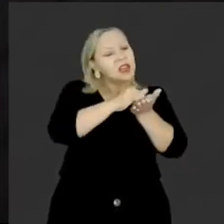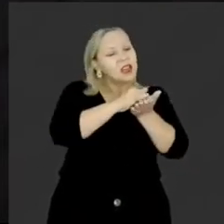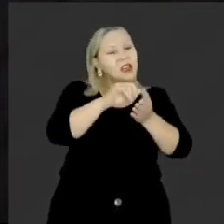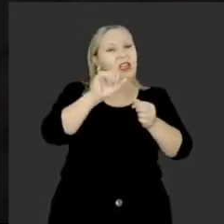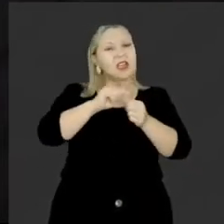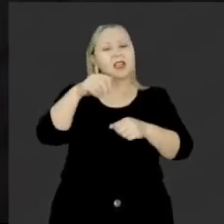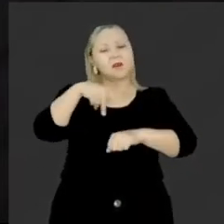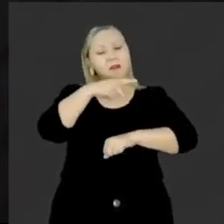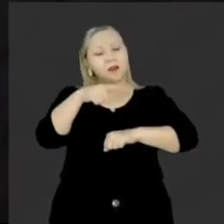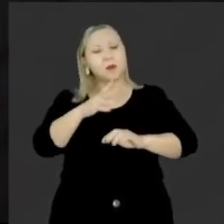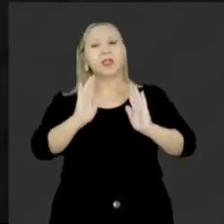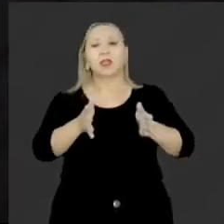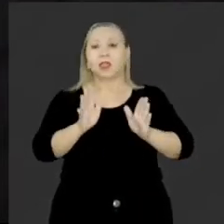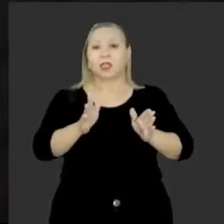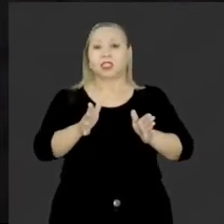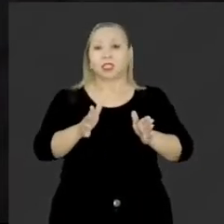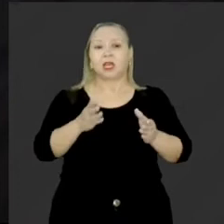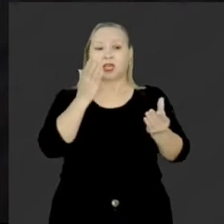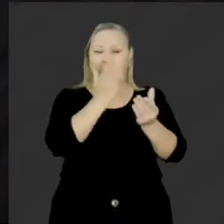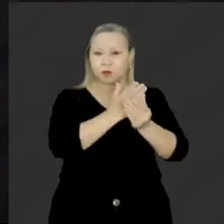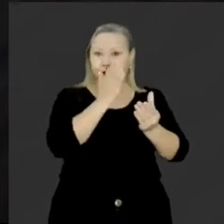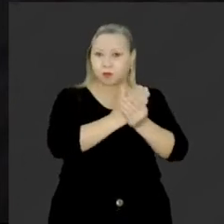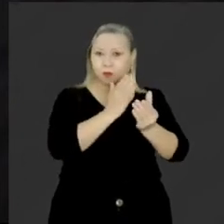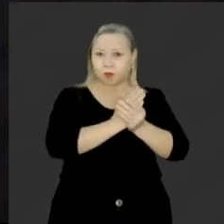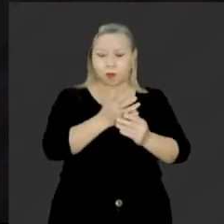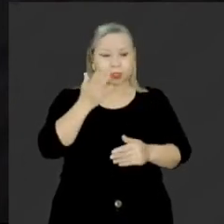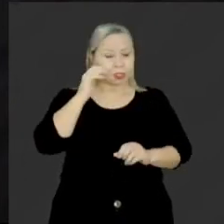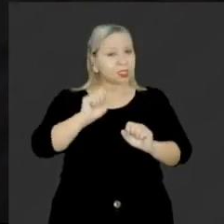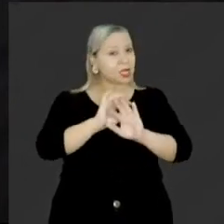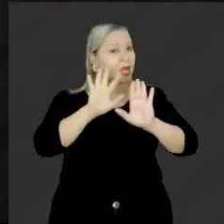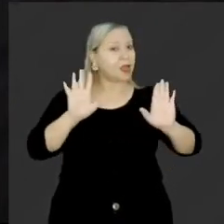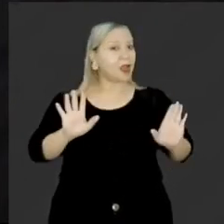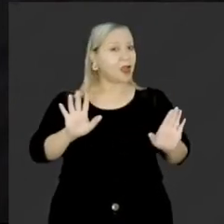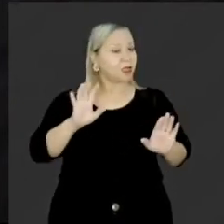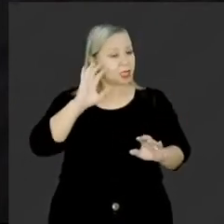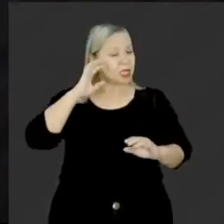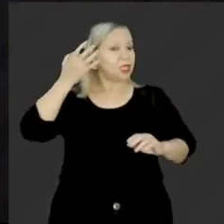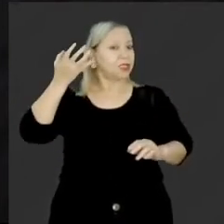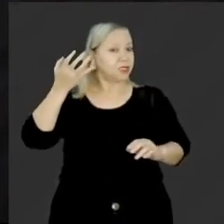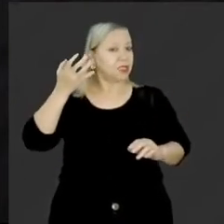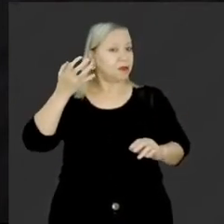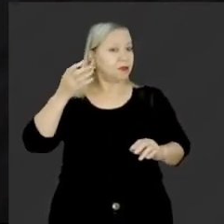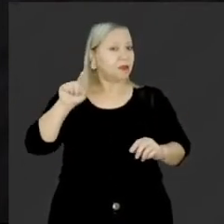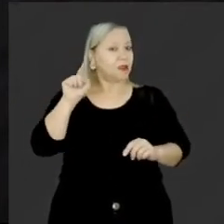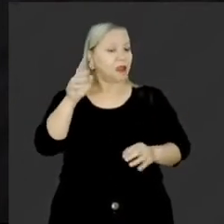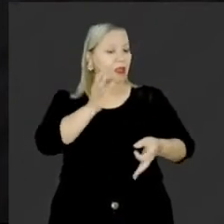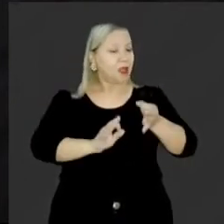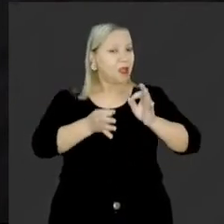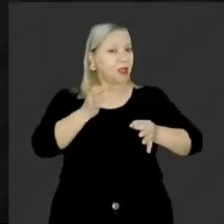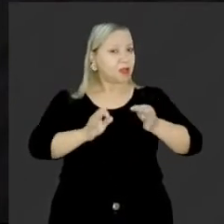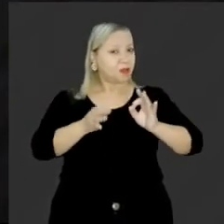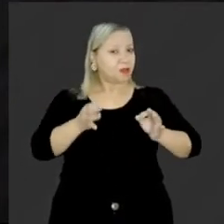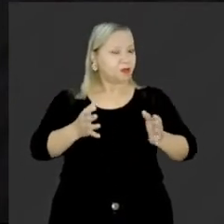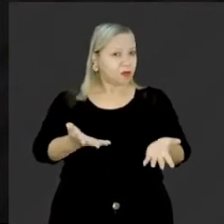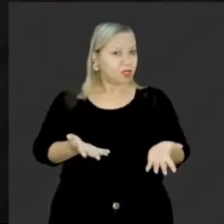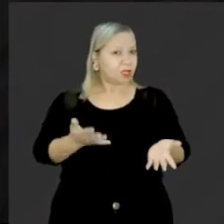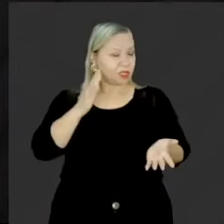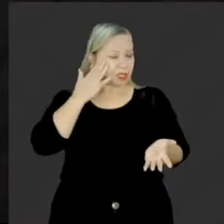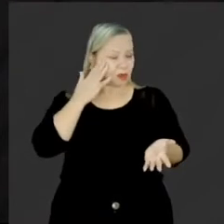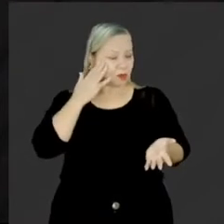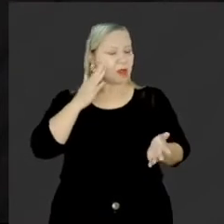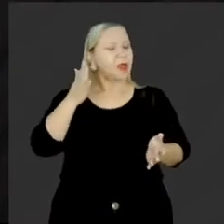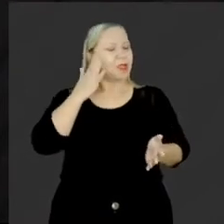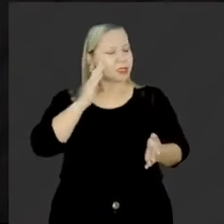cometeram. Eu acho que seria tão importante, tão honesto, alguém da imprensa falar: olha, eu queria pedir desculpa ao presidente Lula, porque